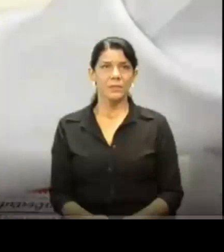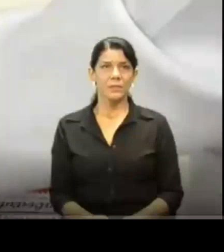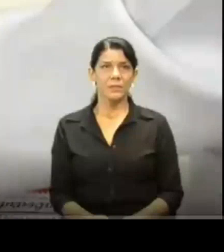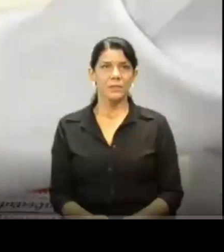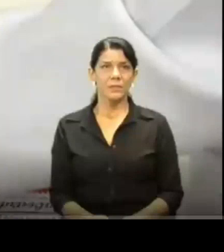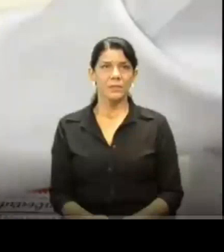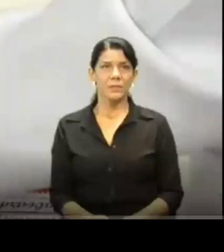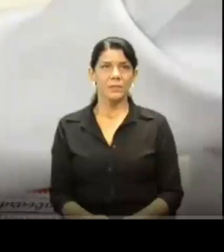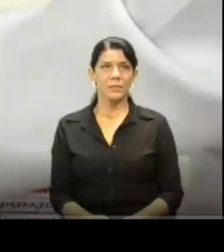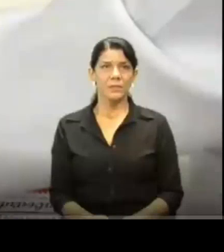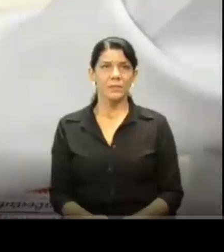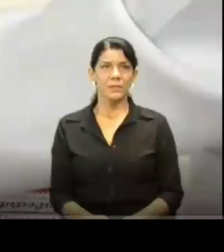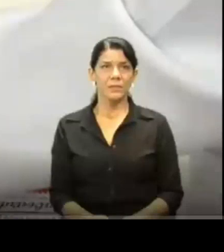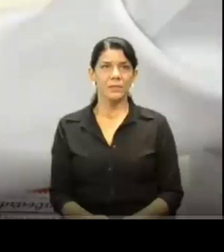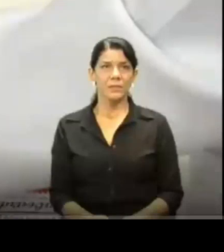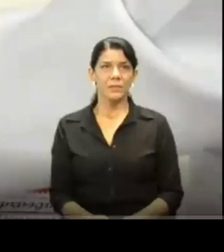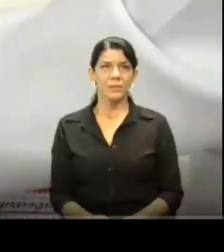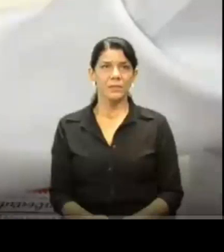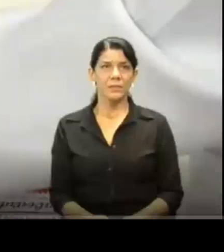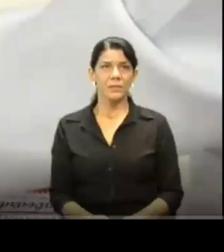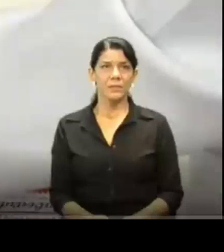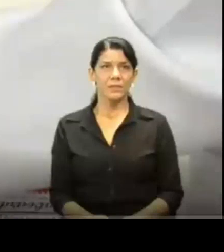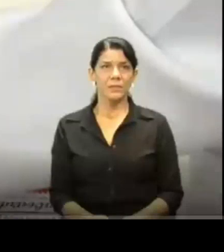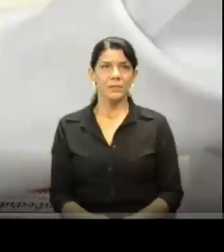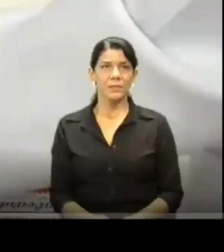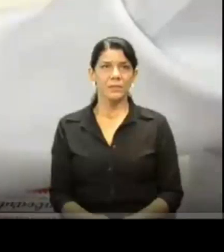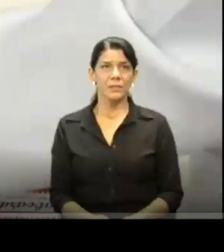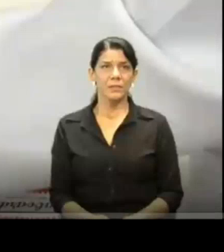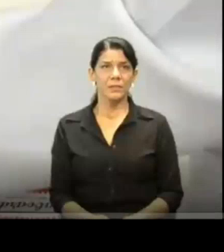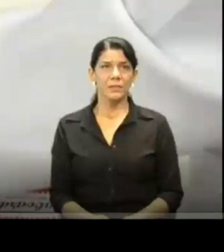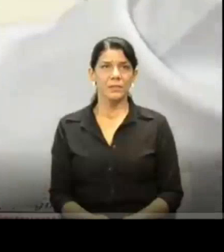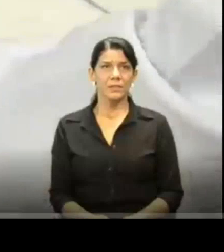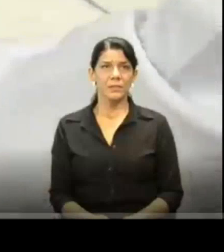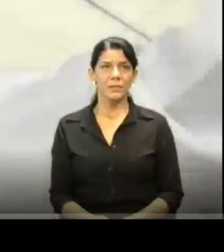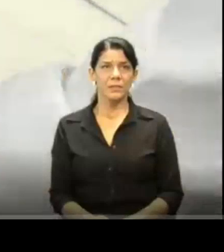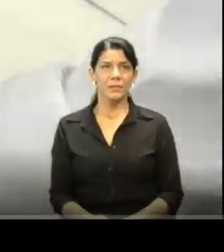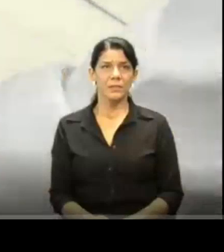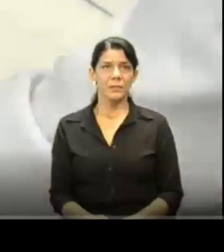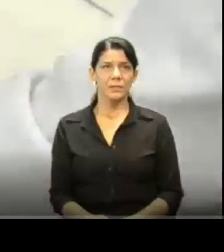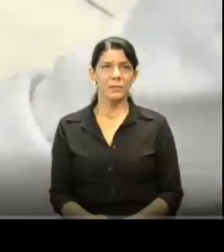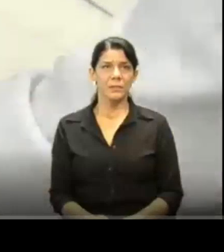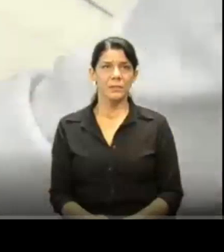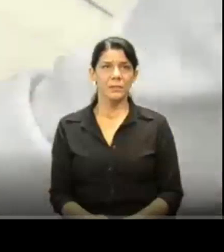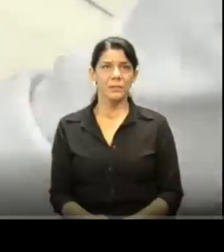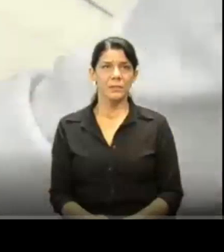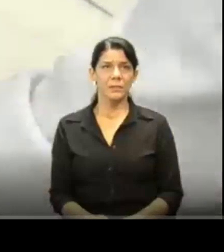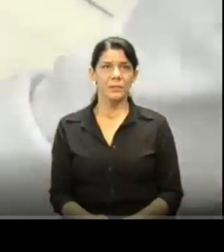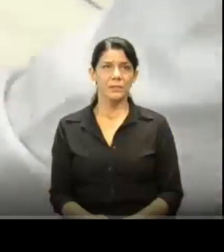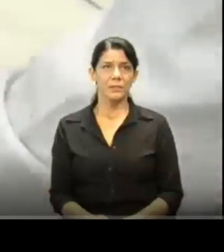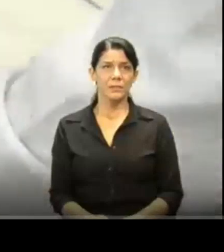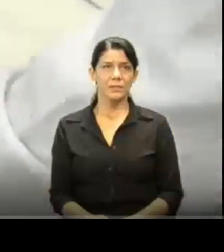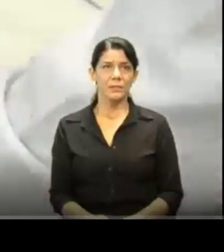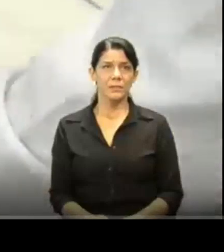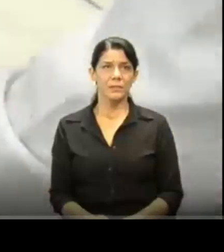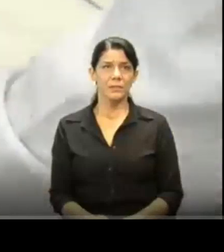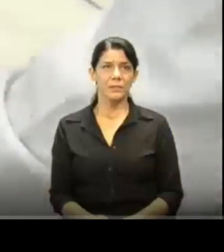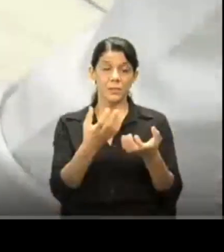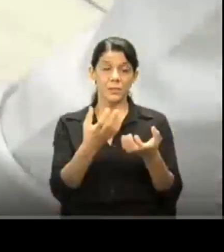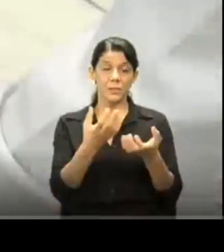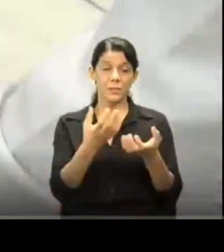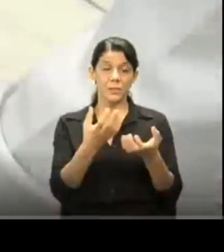do bico de Busse, né, precisamos também da água destilada e, lógico, das lâminas e lamínulas e da